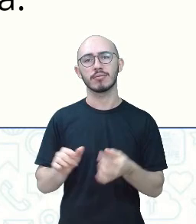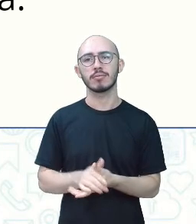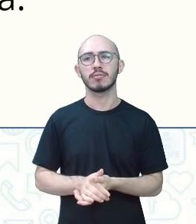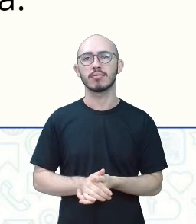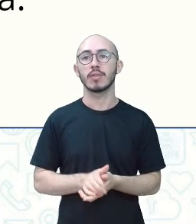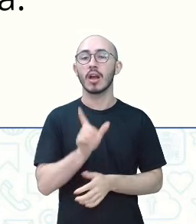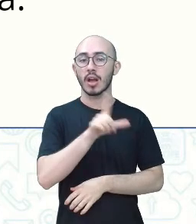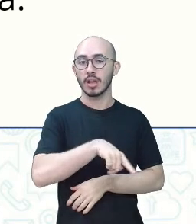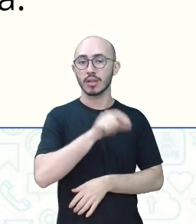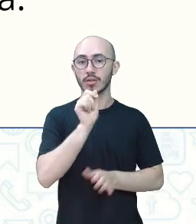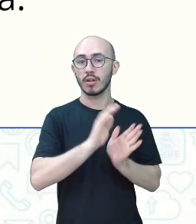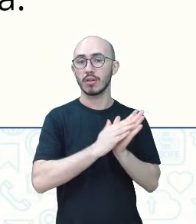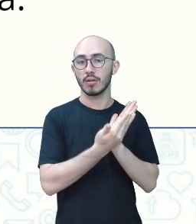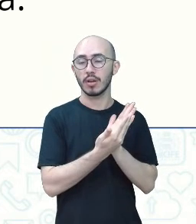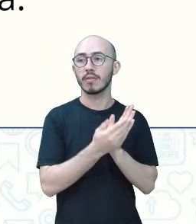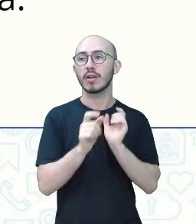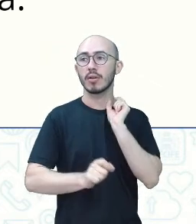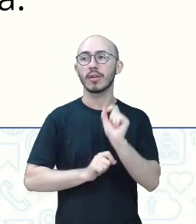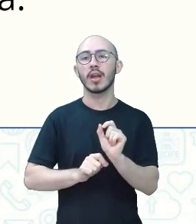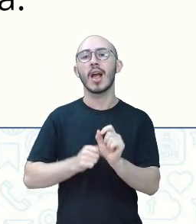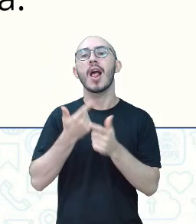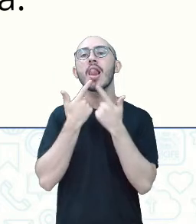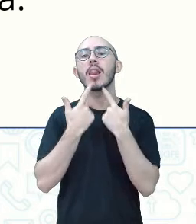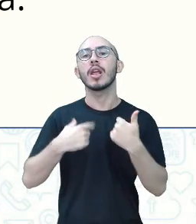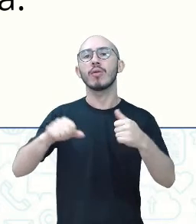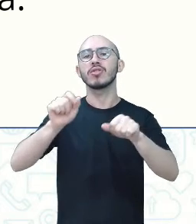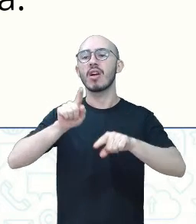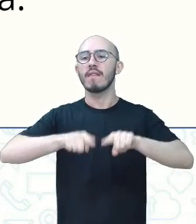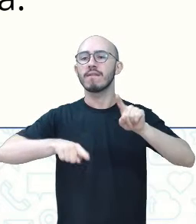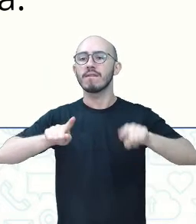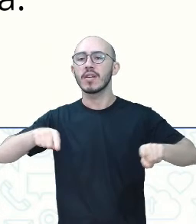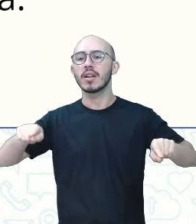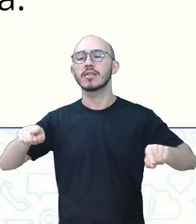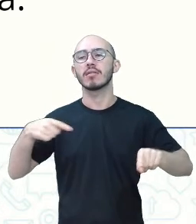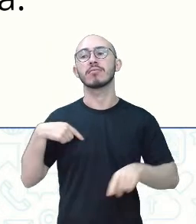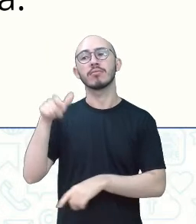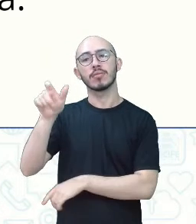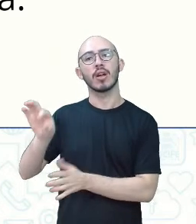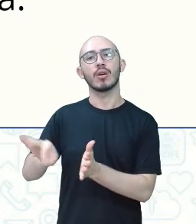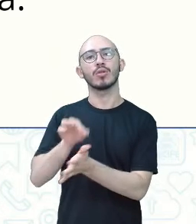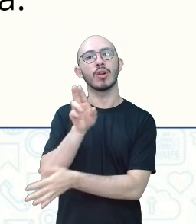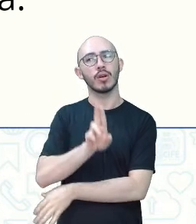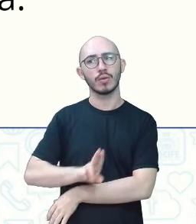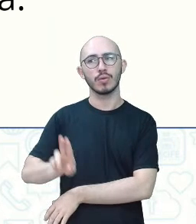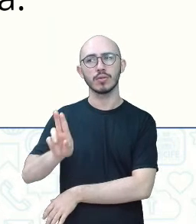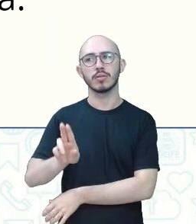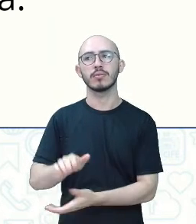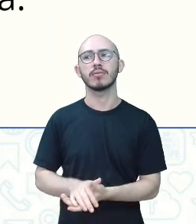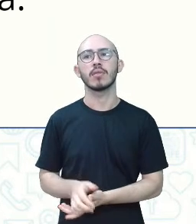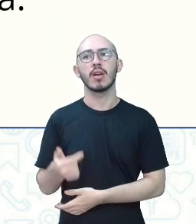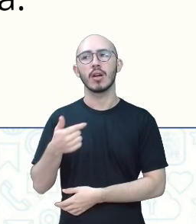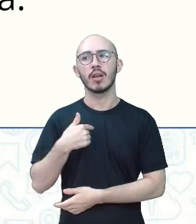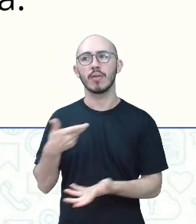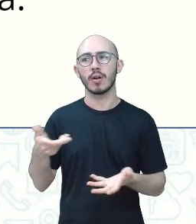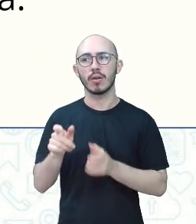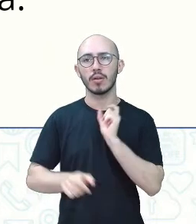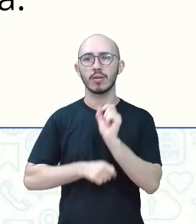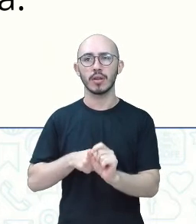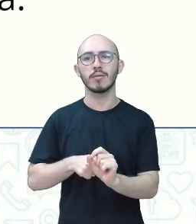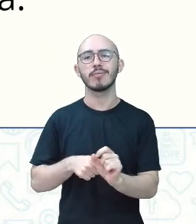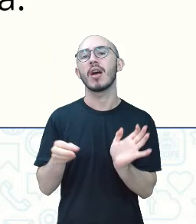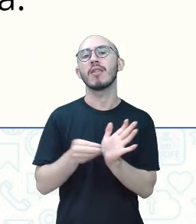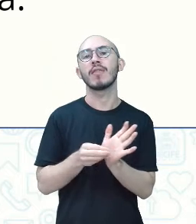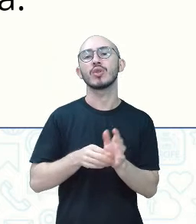de preservar a variação linguística utilizada pela autora em seus escritos, ó, eu mesma agora cometi, faltou o quê? O S